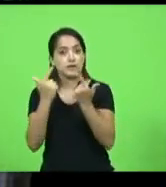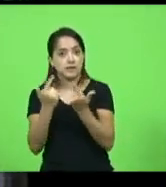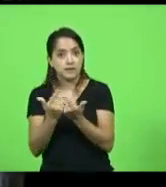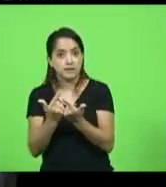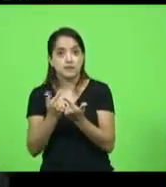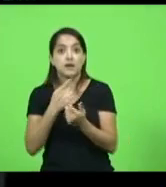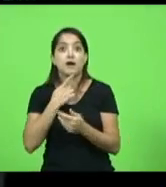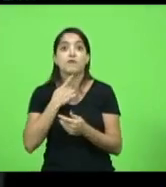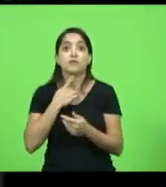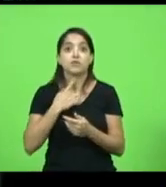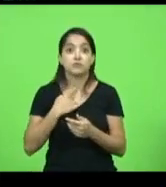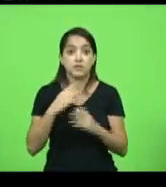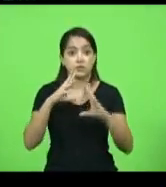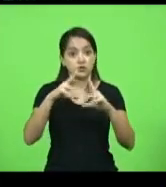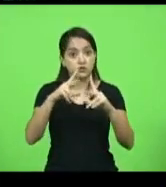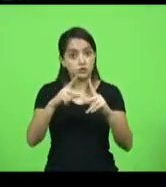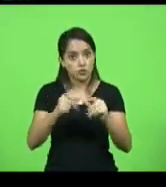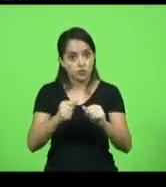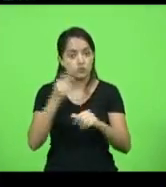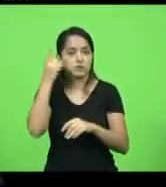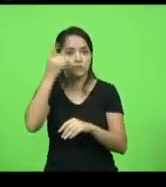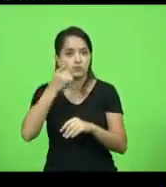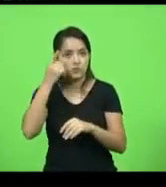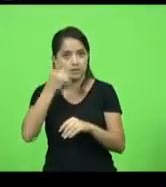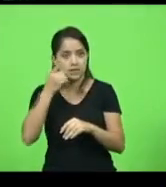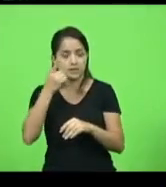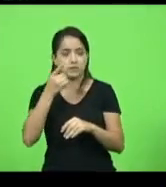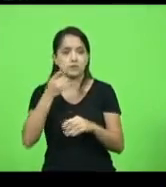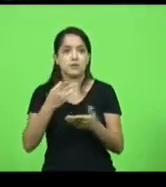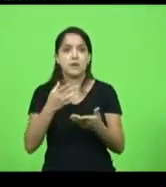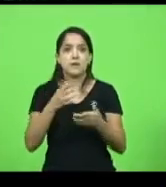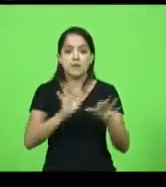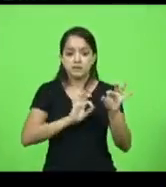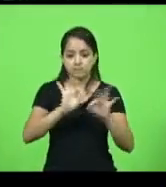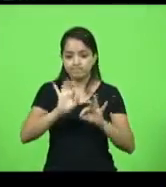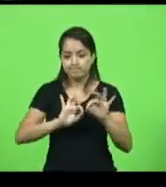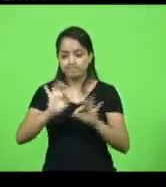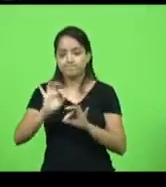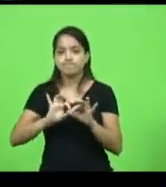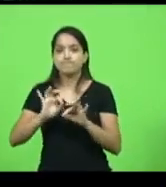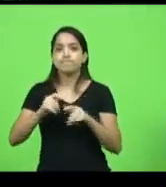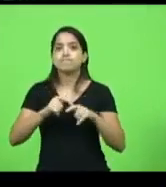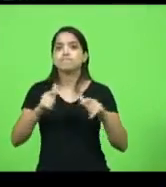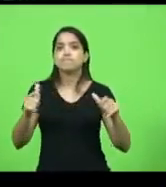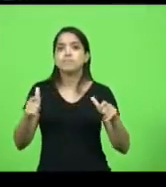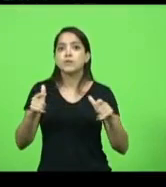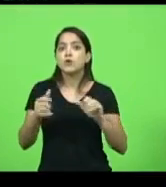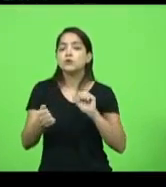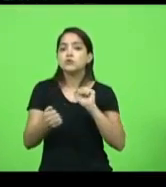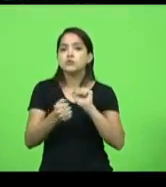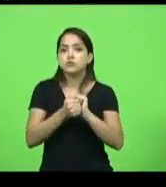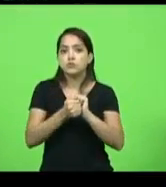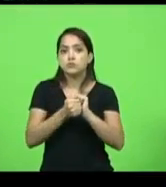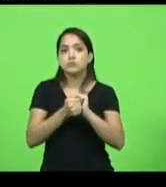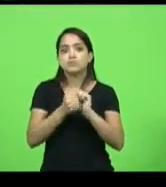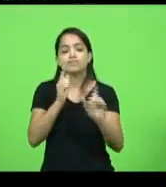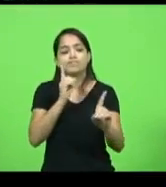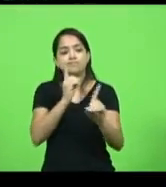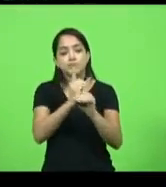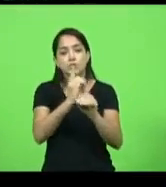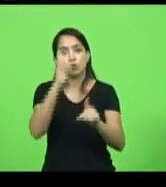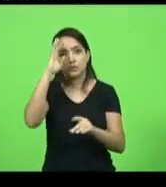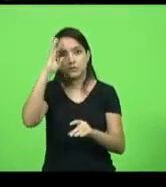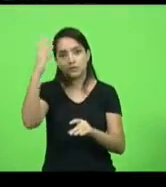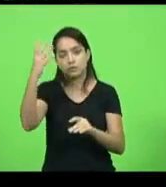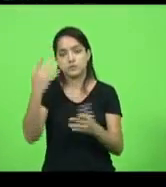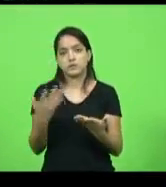a vontade minha enquanto deputado, mas a construção de uma maioria para que nós, juntos, encontrássemos a solução para